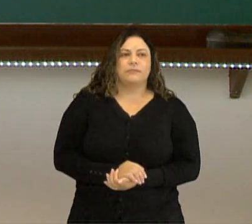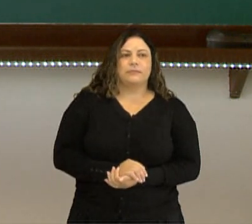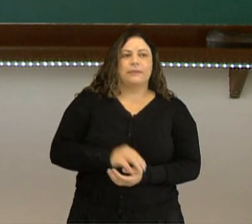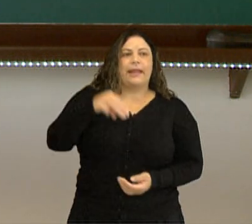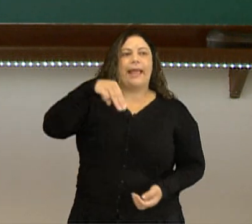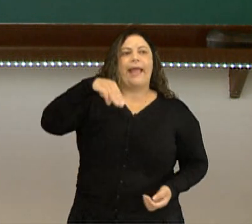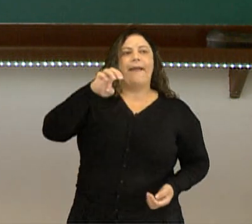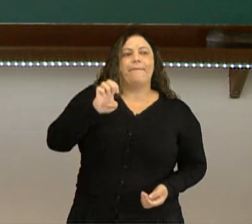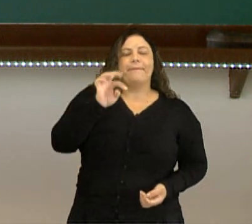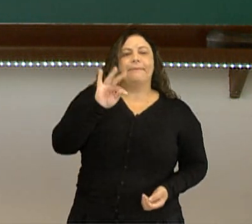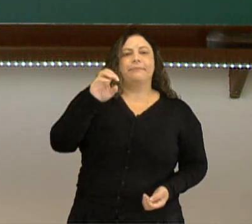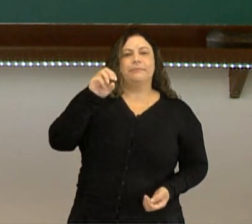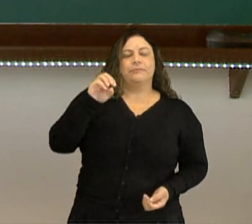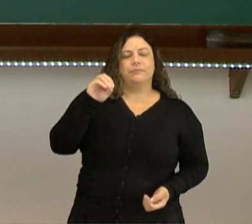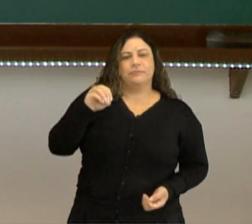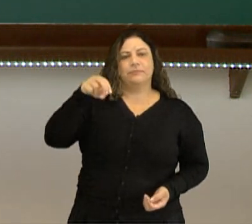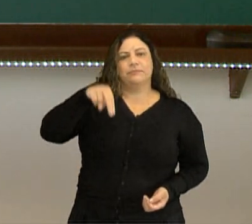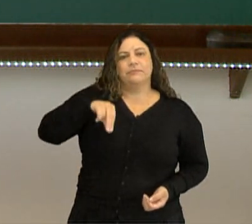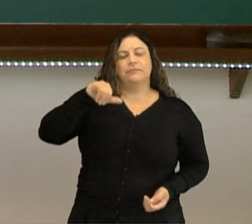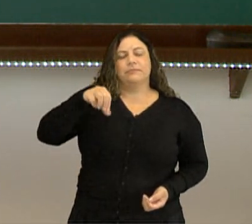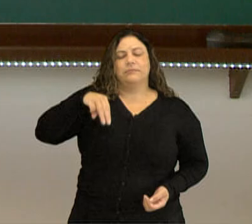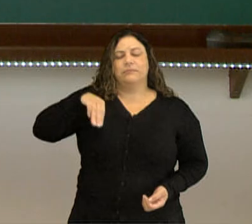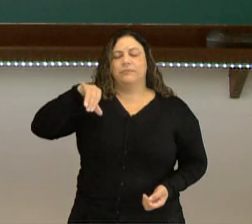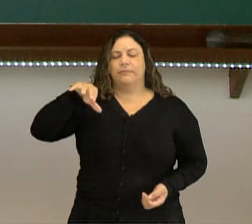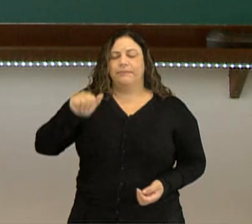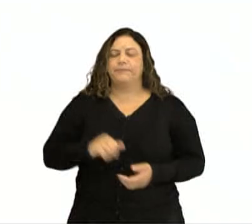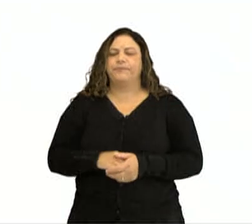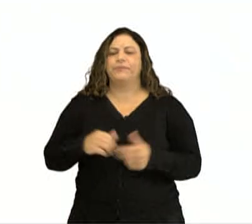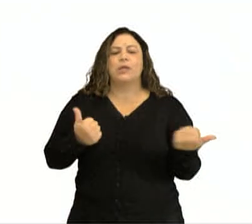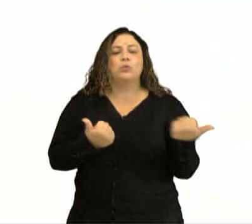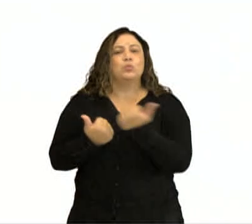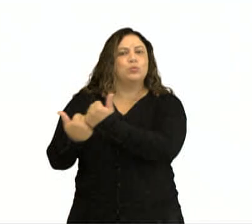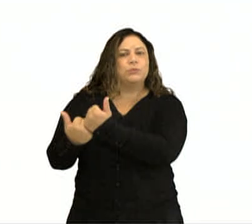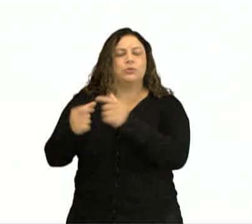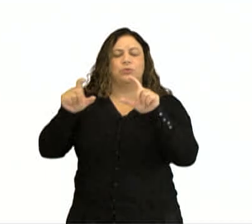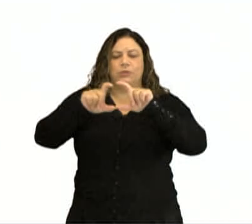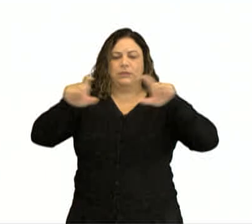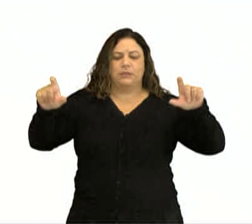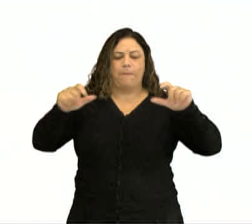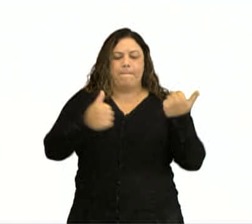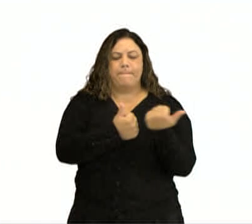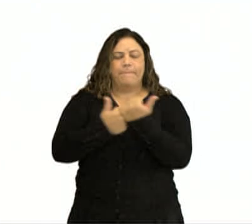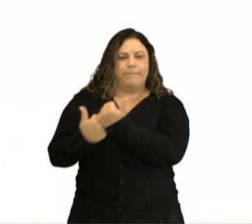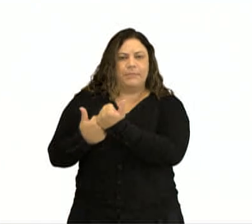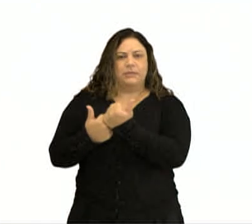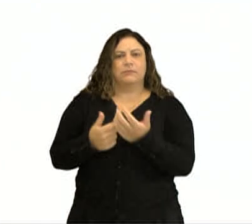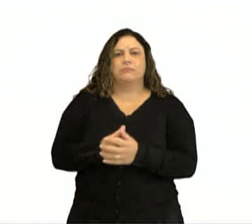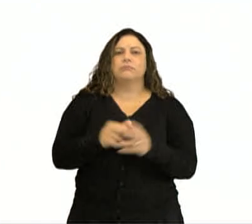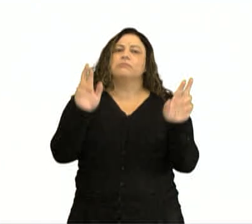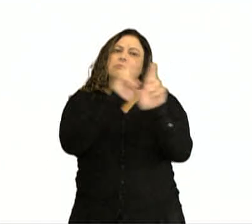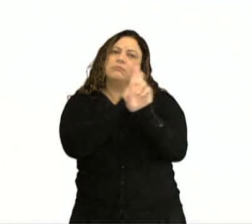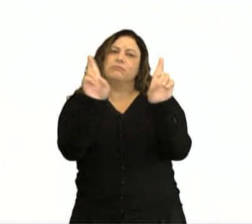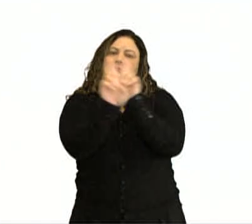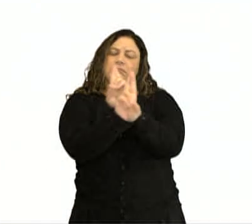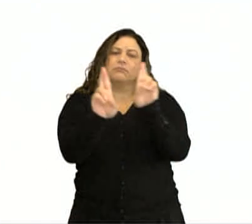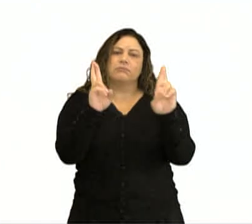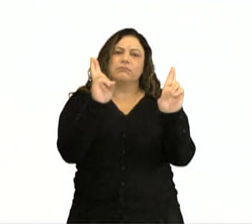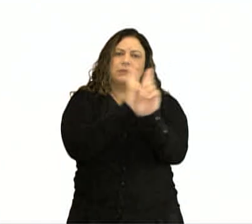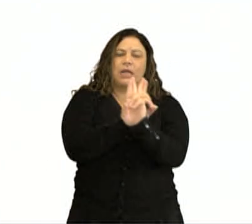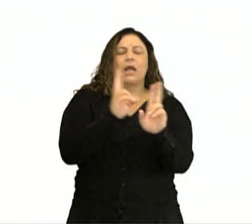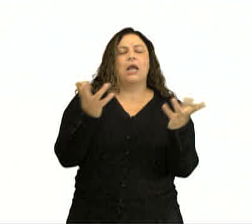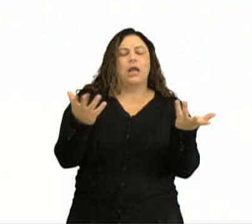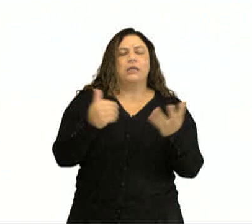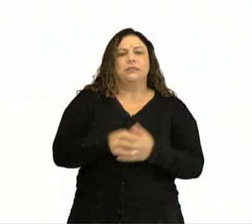Metonímia, substituição de um termo para o outro, desde que haja uma relação entre eles. Então,